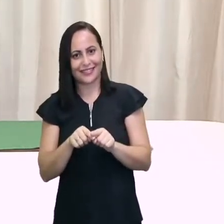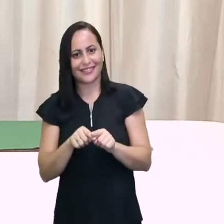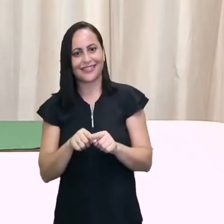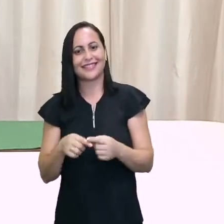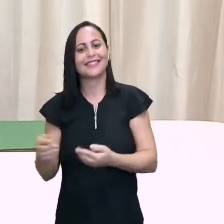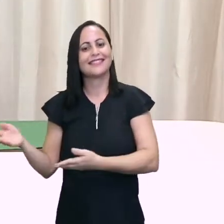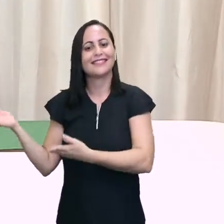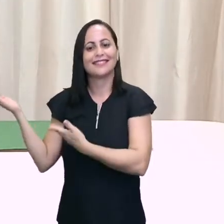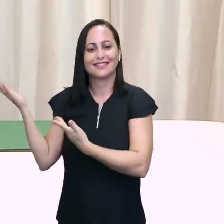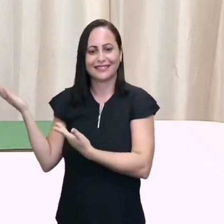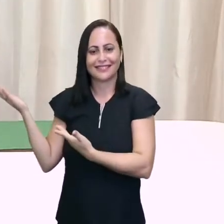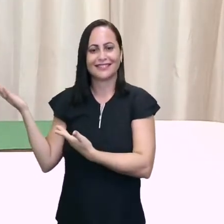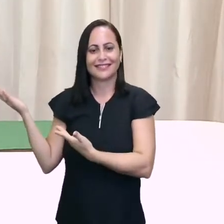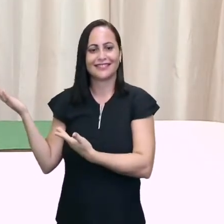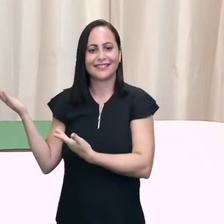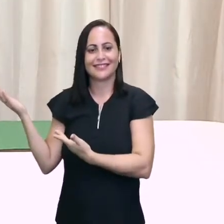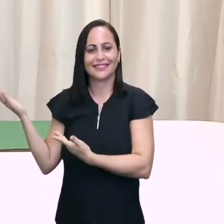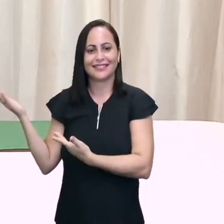retângulo.